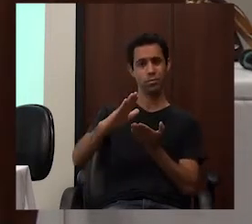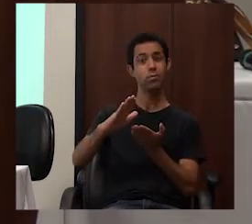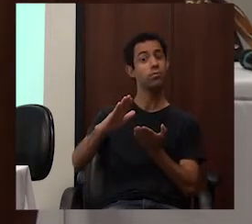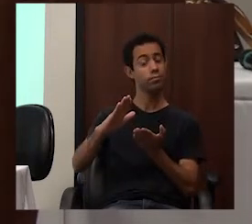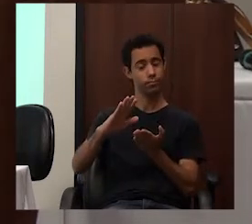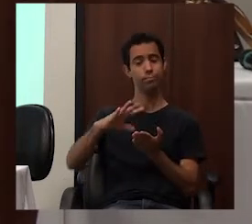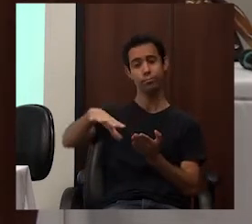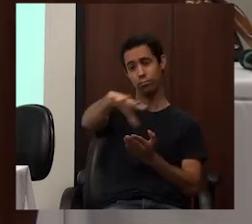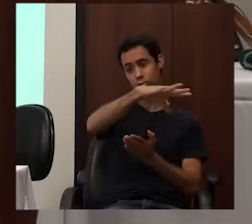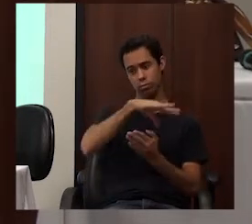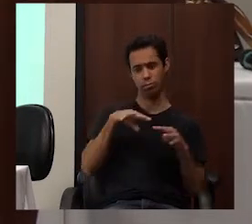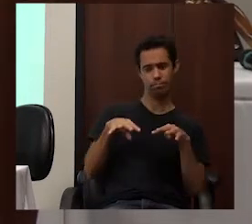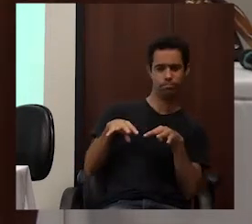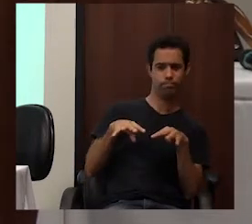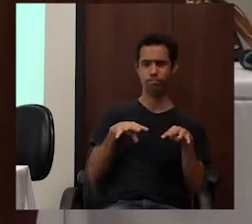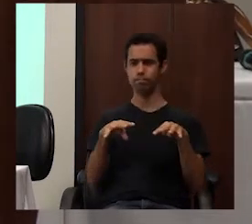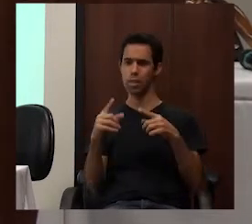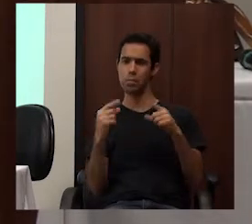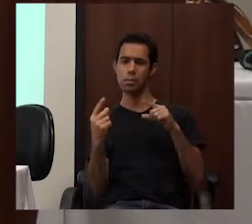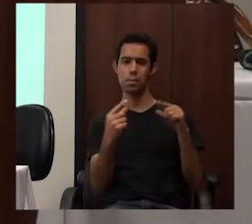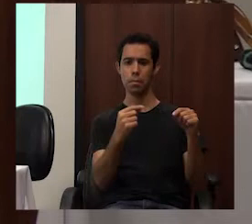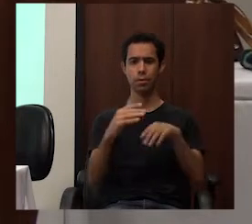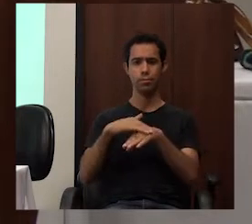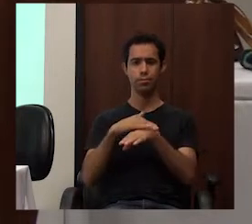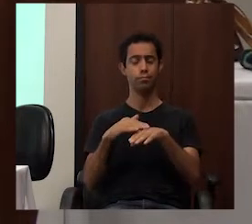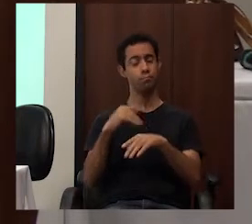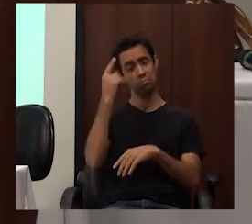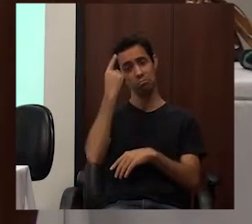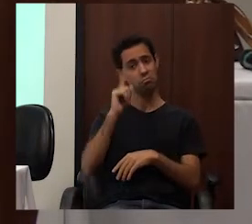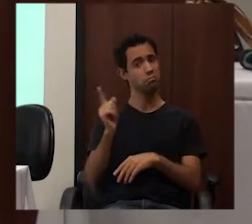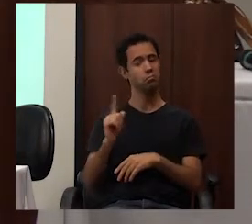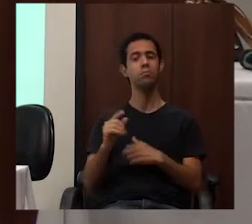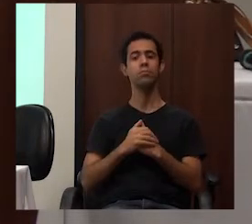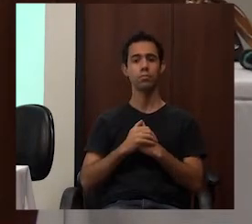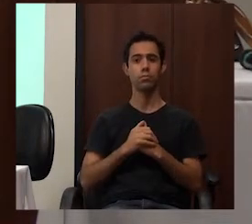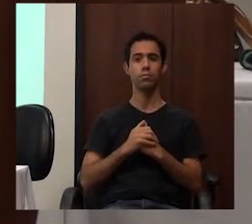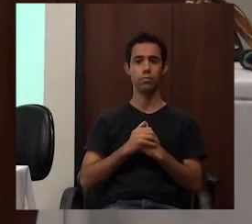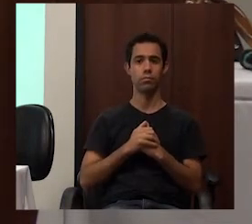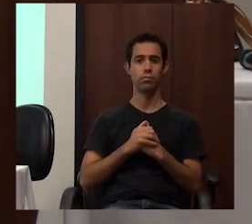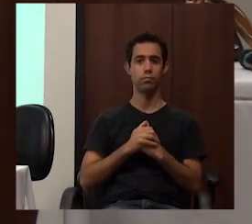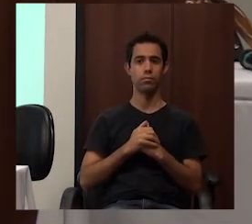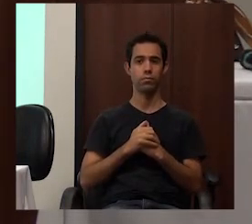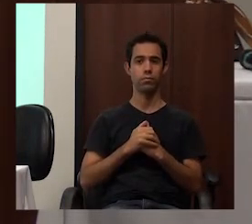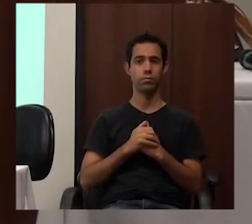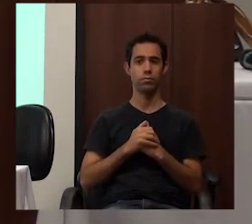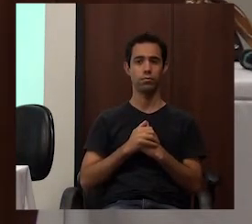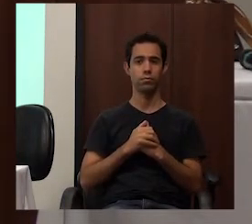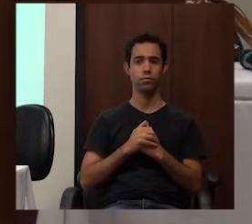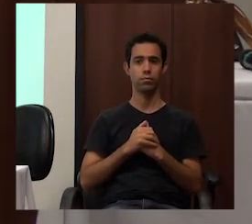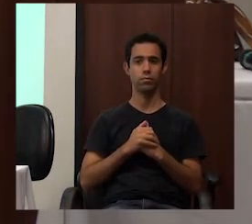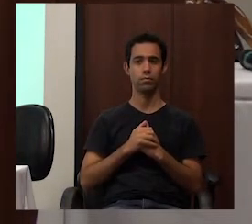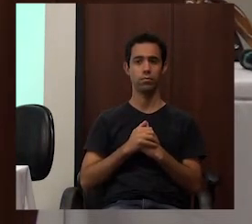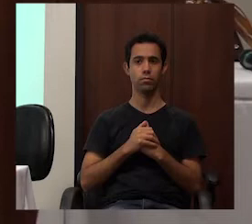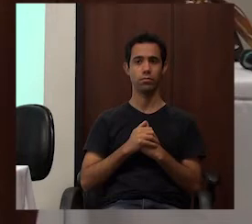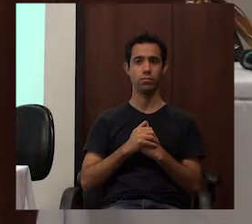de todas as relações, porque ele não sabe conversar, não sabe fazer essa mediação com a pessoa com deficiência. E esse